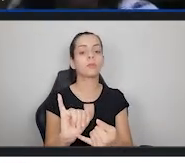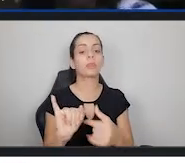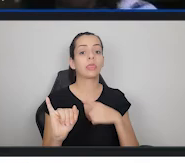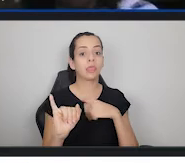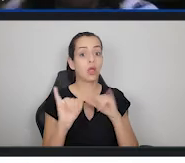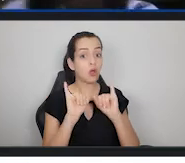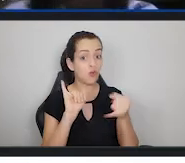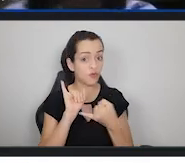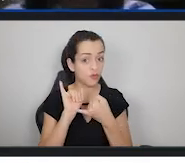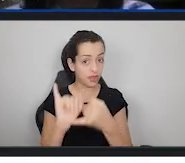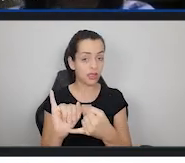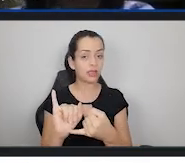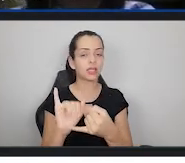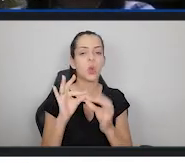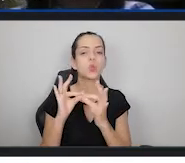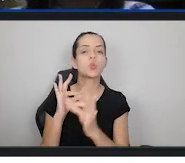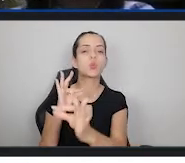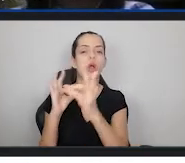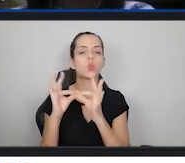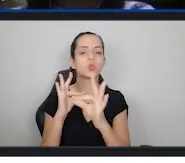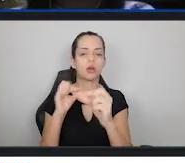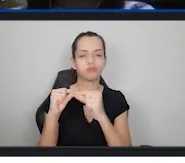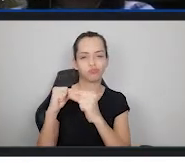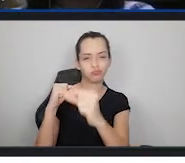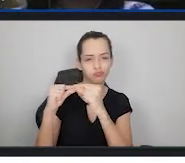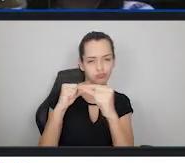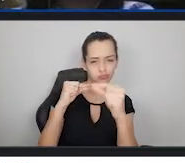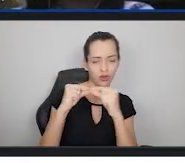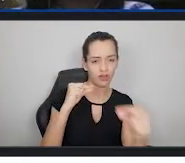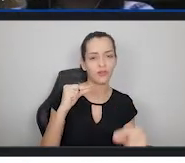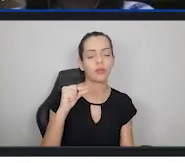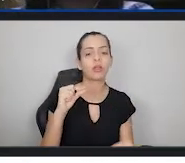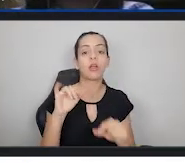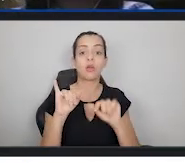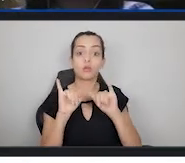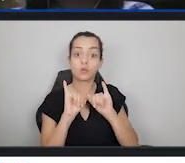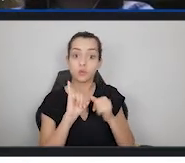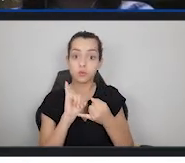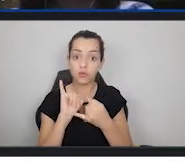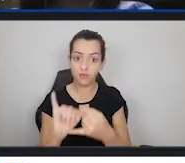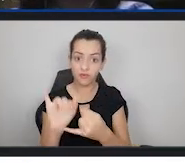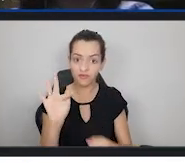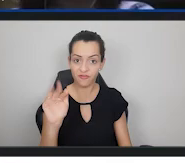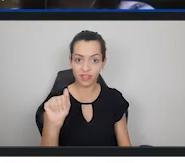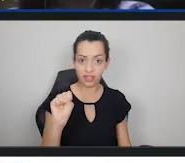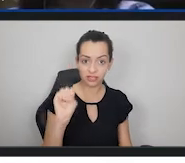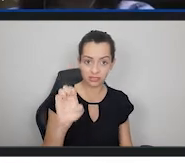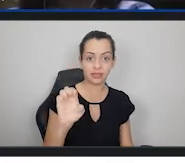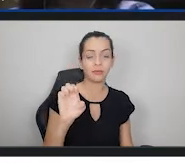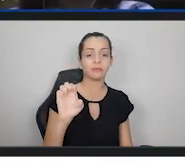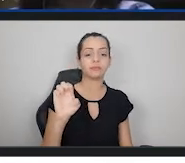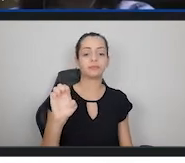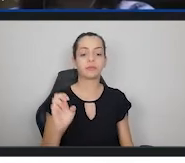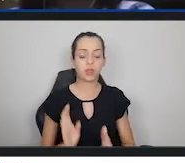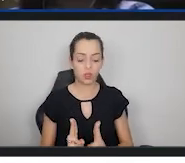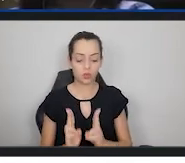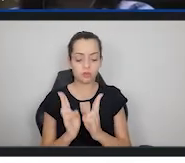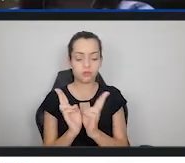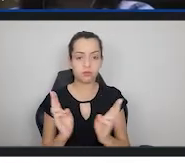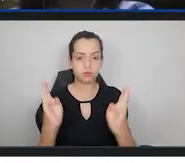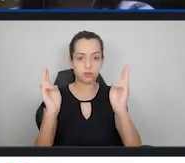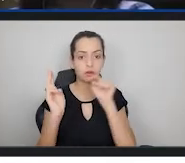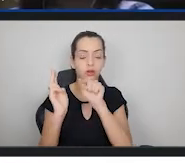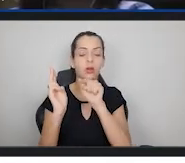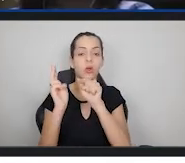esse efeito indutivo, quando nós temos aqui as 3 fases ao longo de uma determinada linha, se a fase